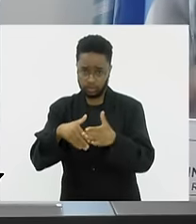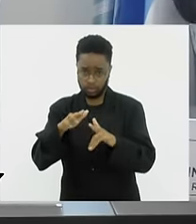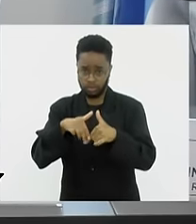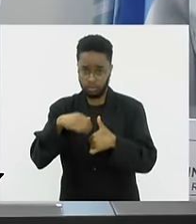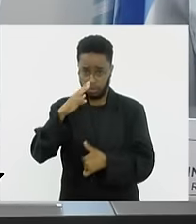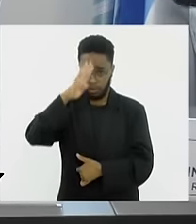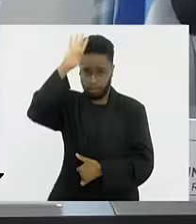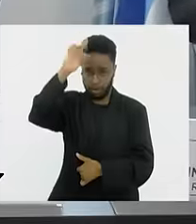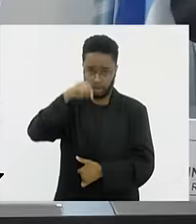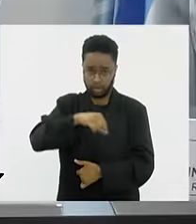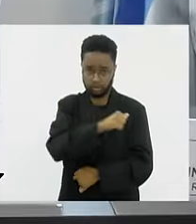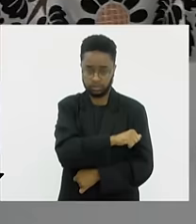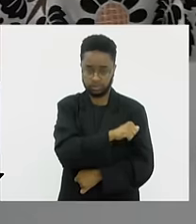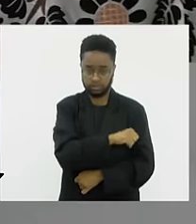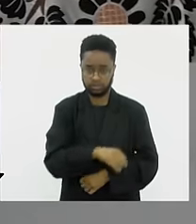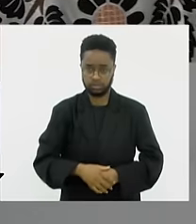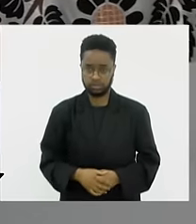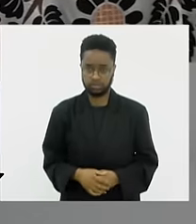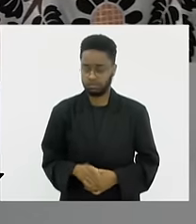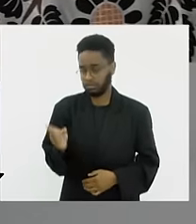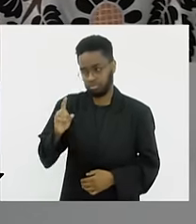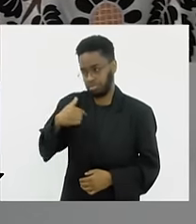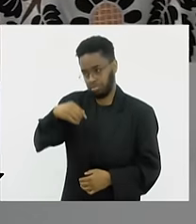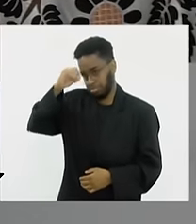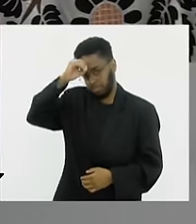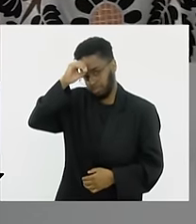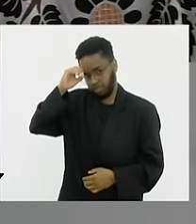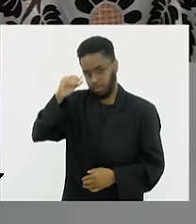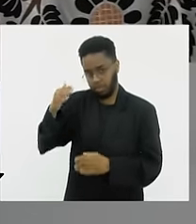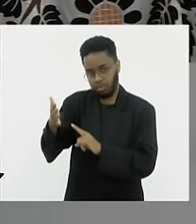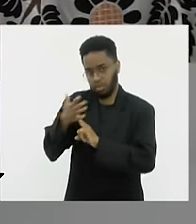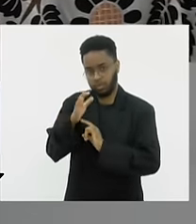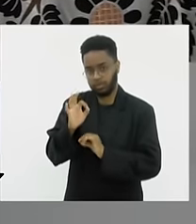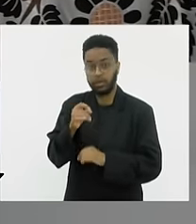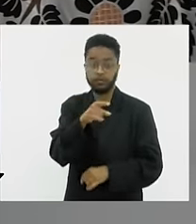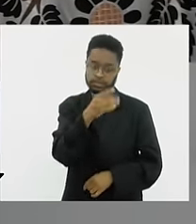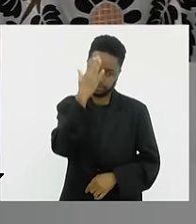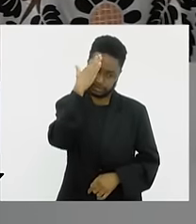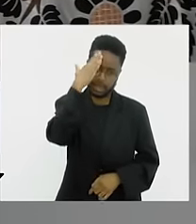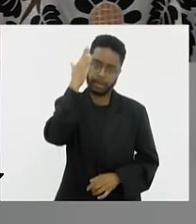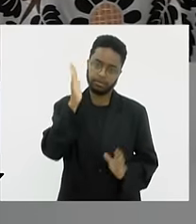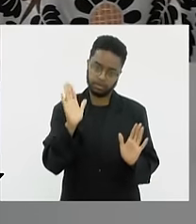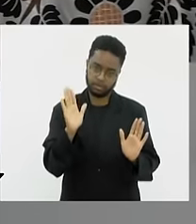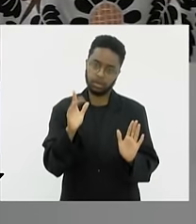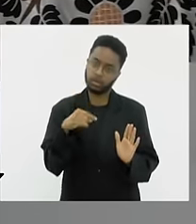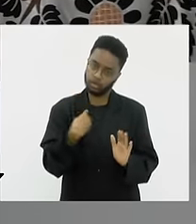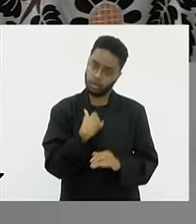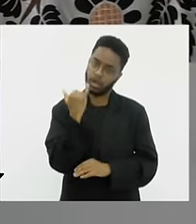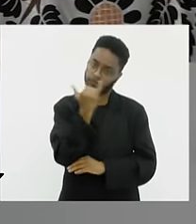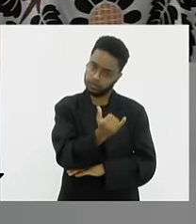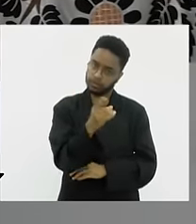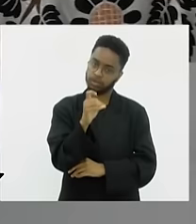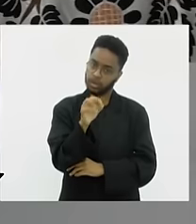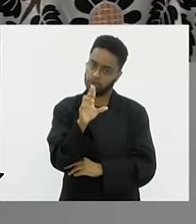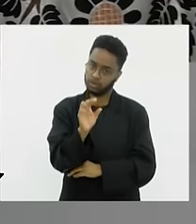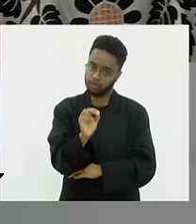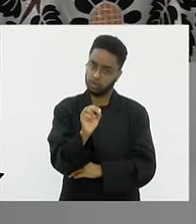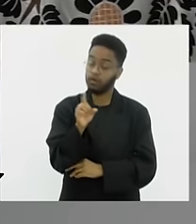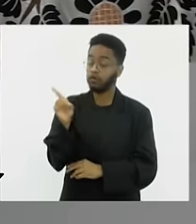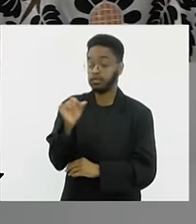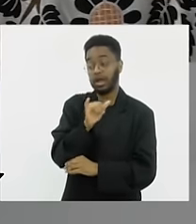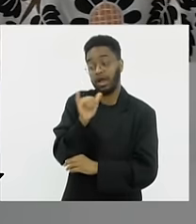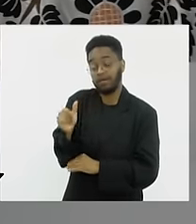Bombeiros Militar do Estado do Rio de Janeiro? Não, senhor, foi apresentado ao Detro. Não, o senhor tem conhecimento. Nós notificamos o Detro. Não, o senhor notificou, mas